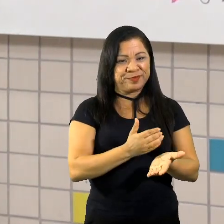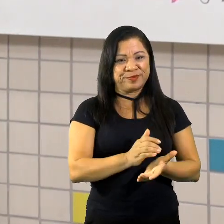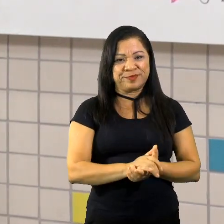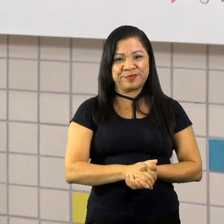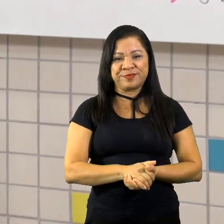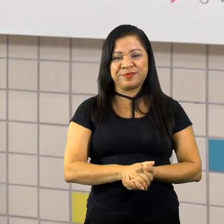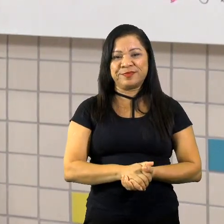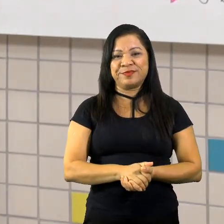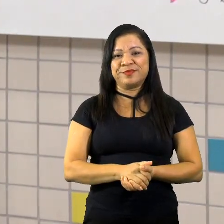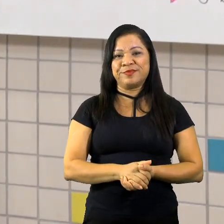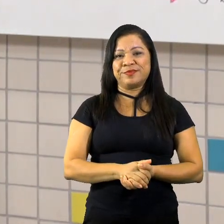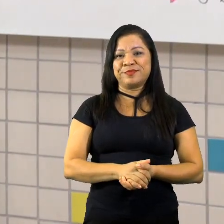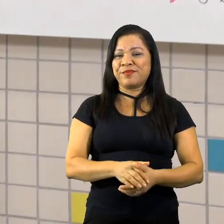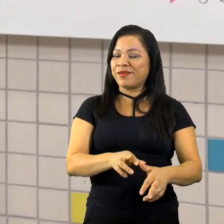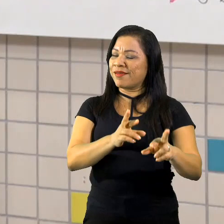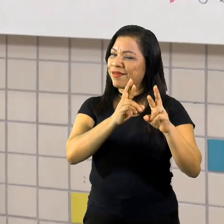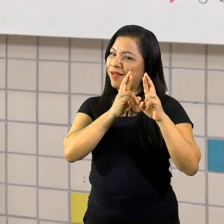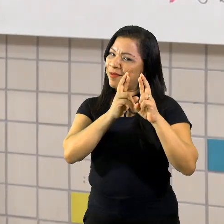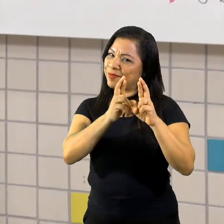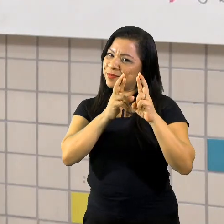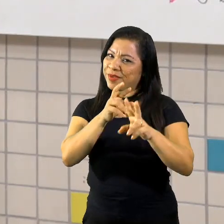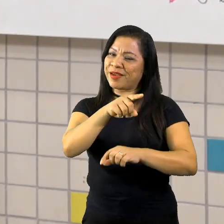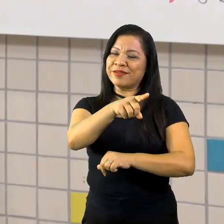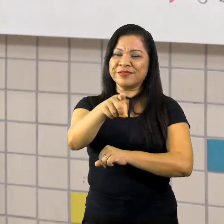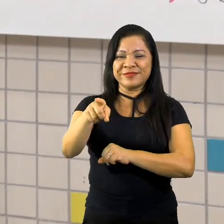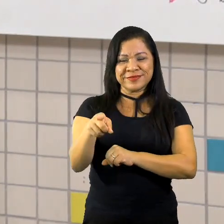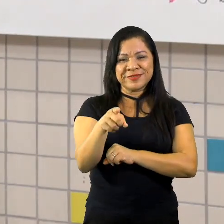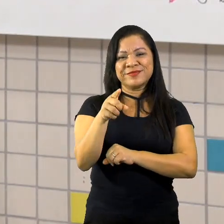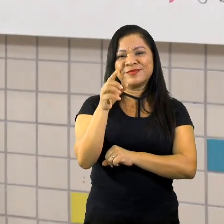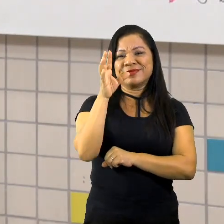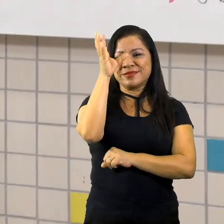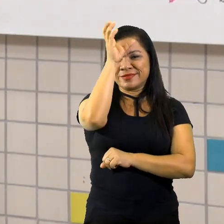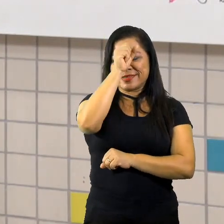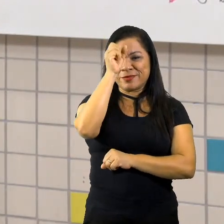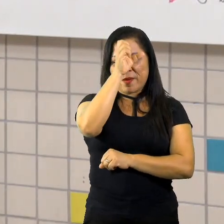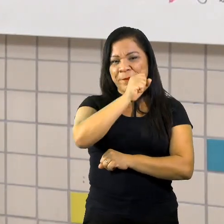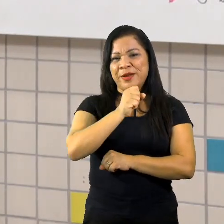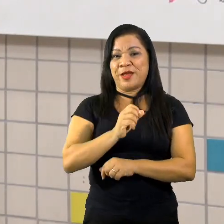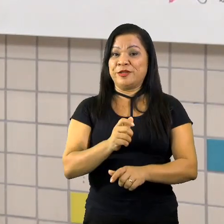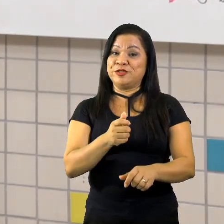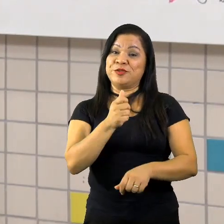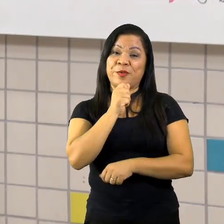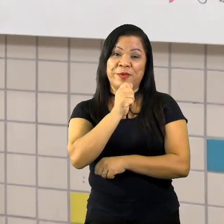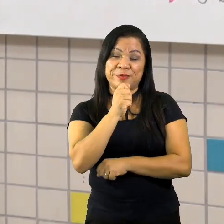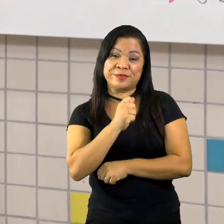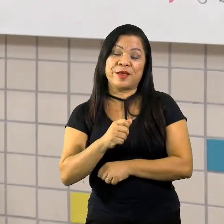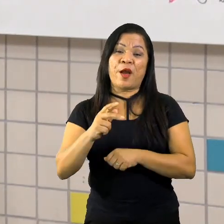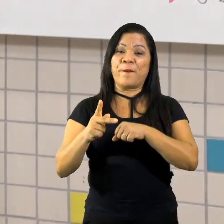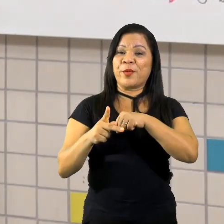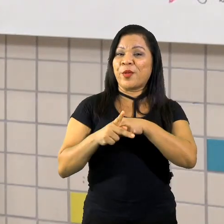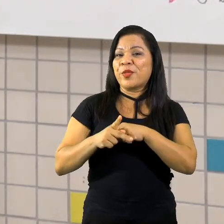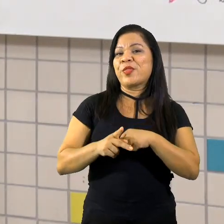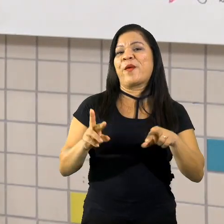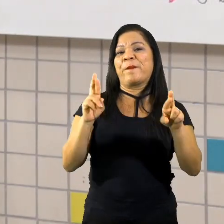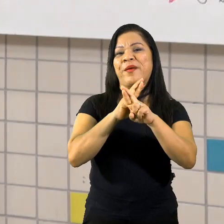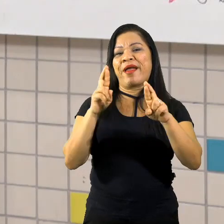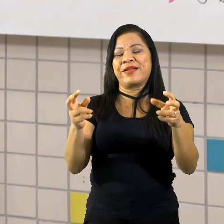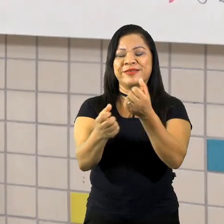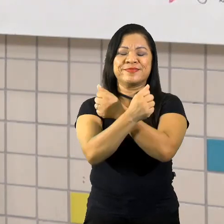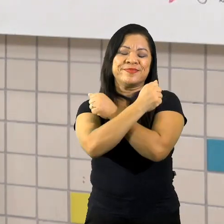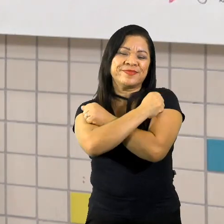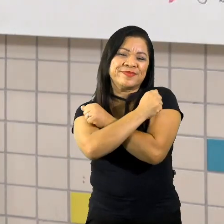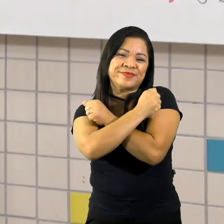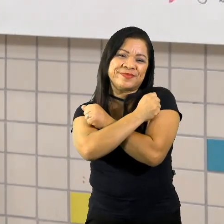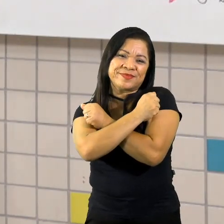e espero que vocês tenham aprendido nessa teleaula sobre reportagem e pronomes relativos. Um abraço virtual a